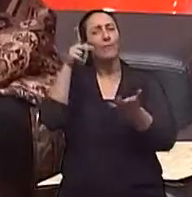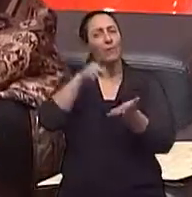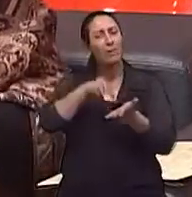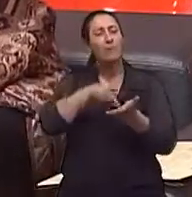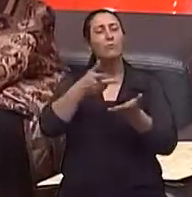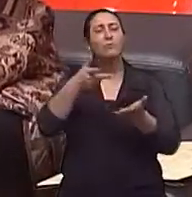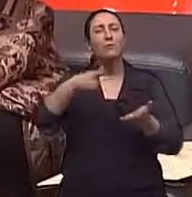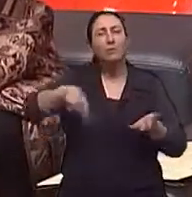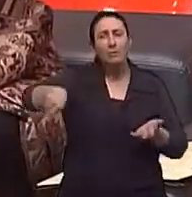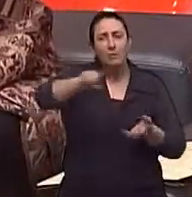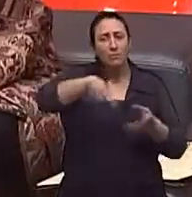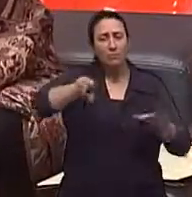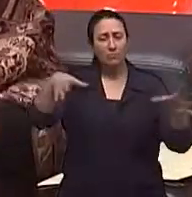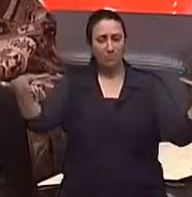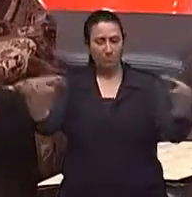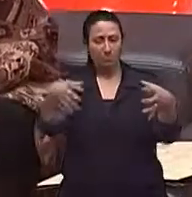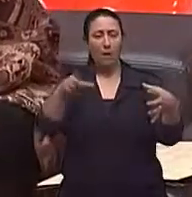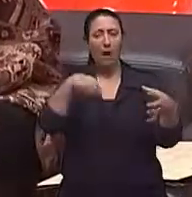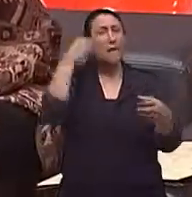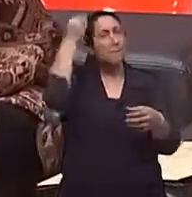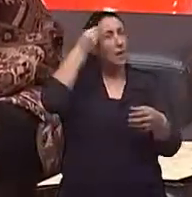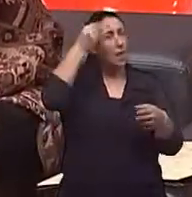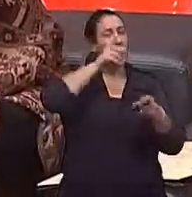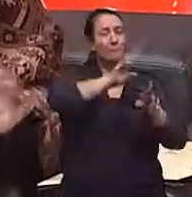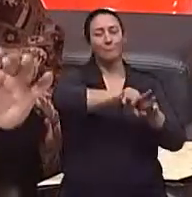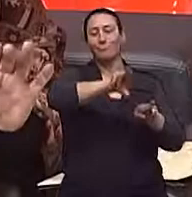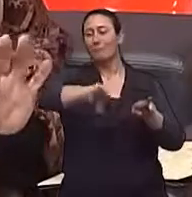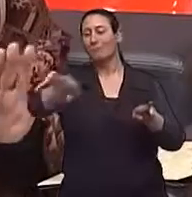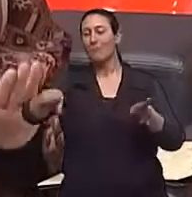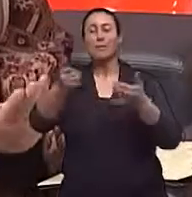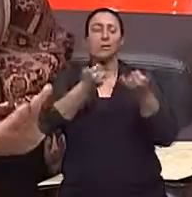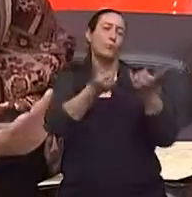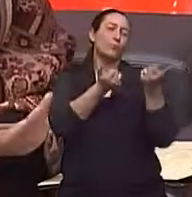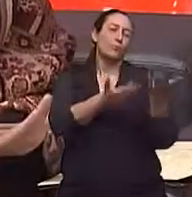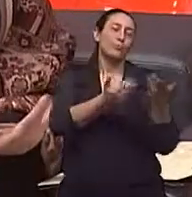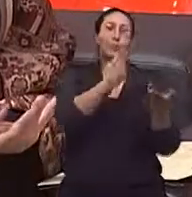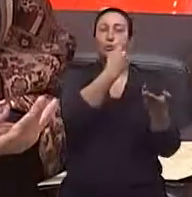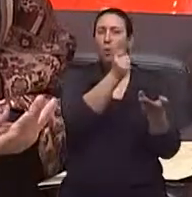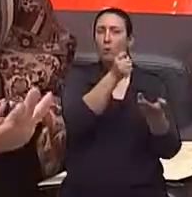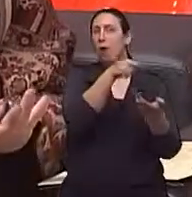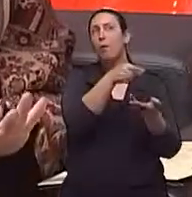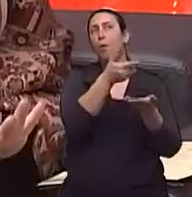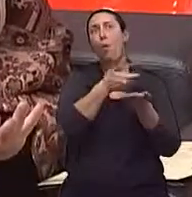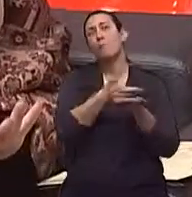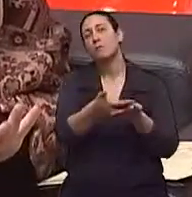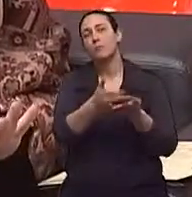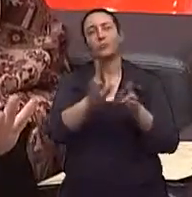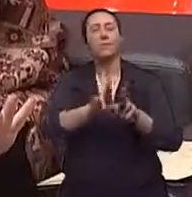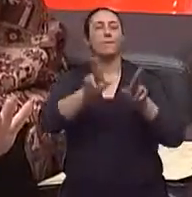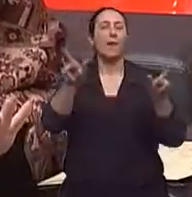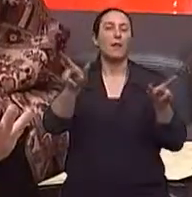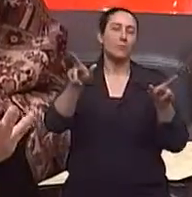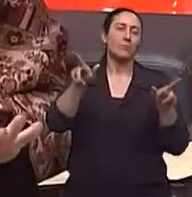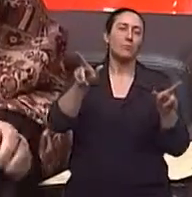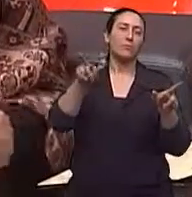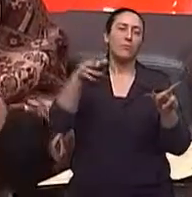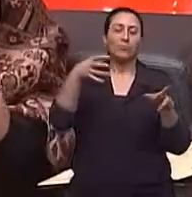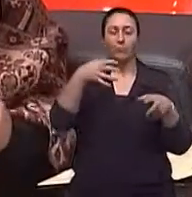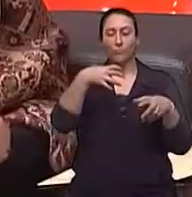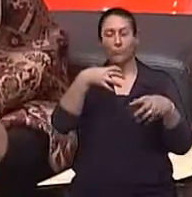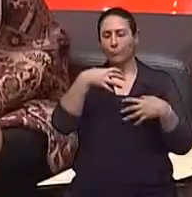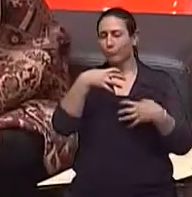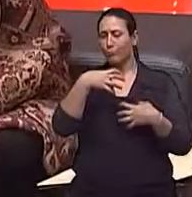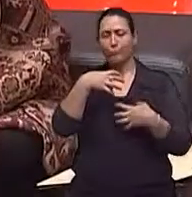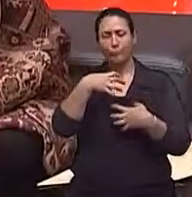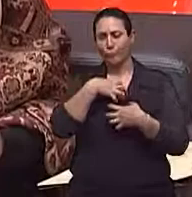são primeiro lugar experiências diferentes né meninas vivem uma questão diferenciada na é de gênero